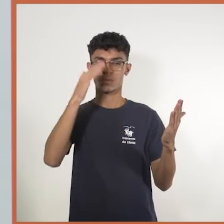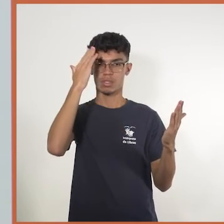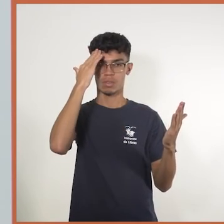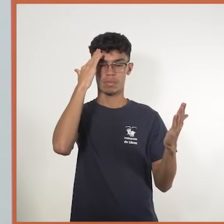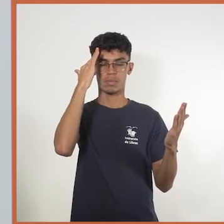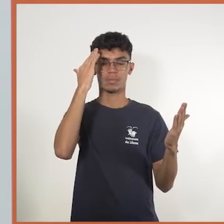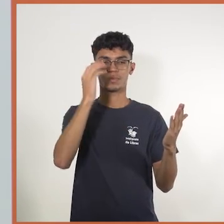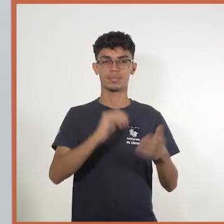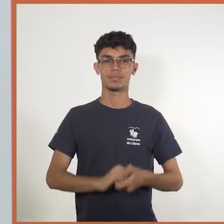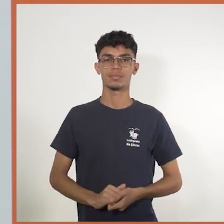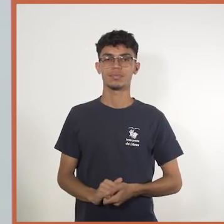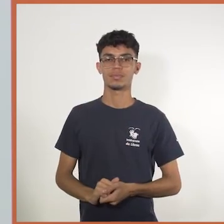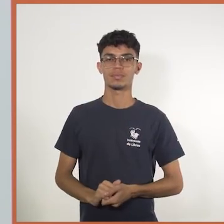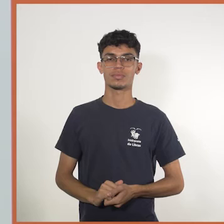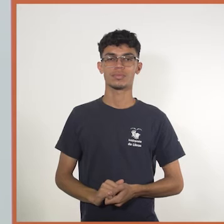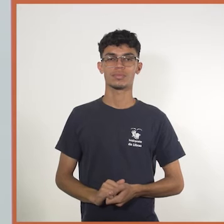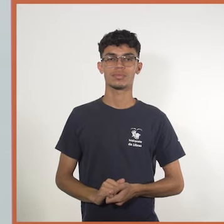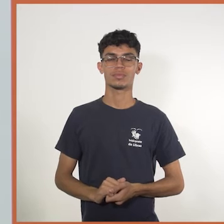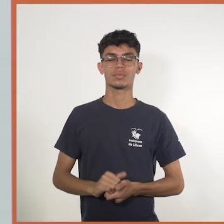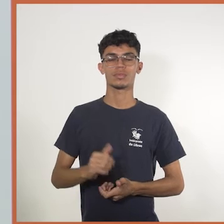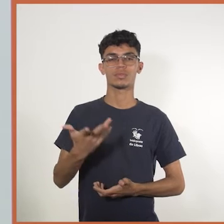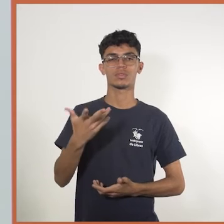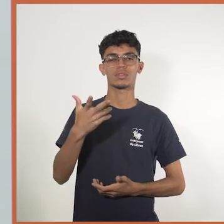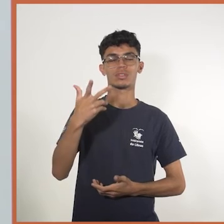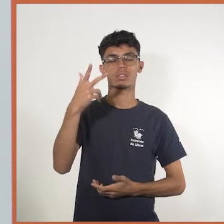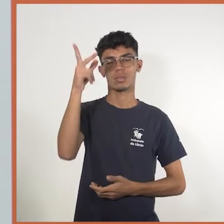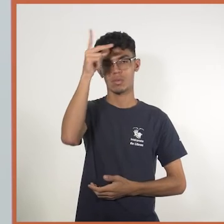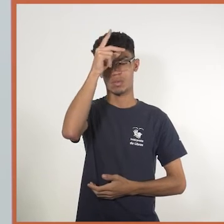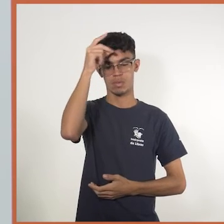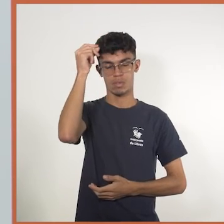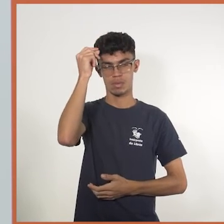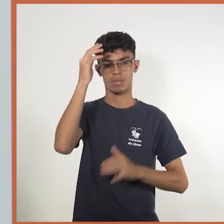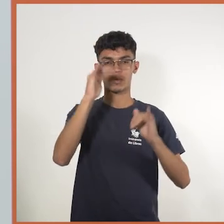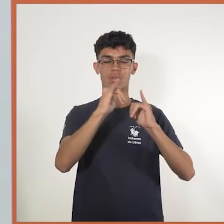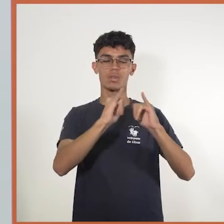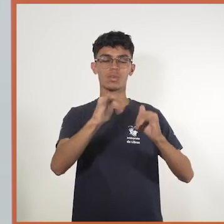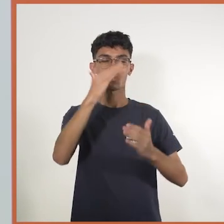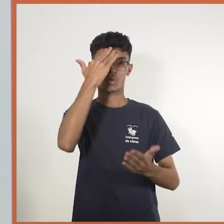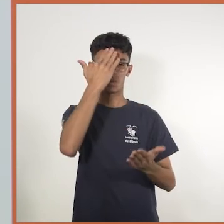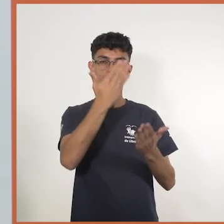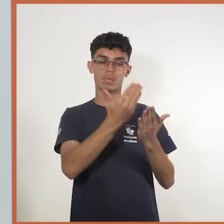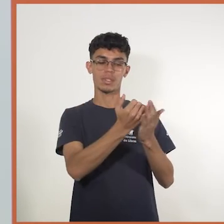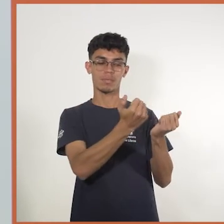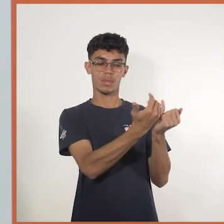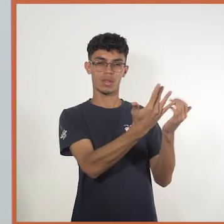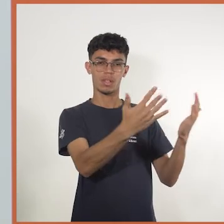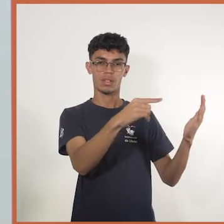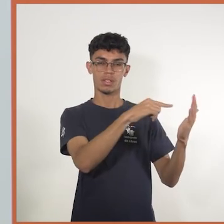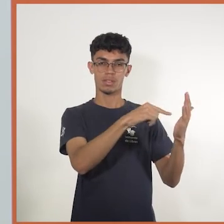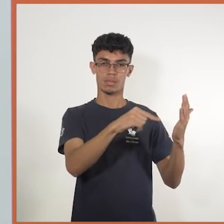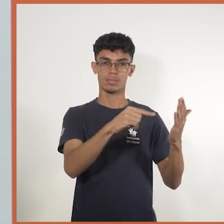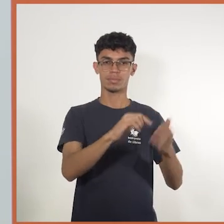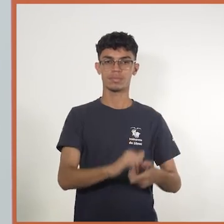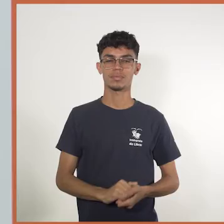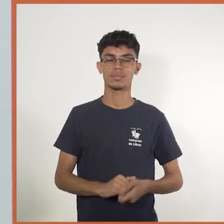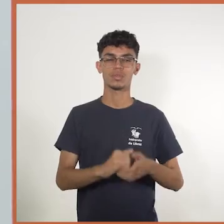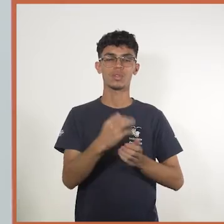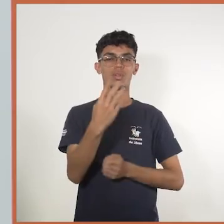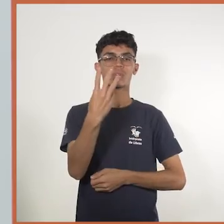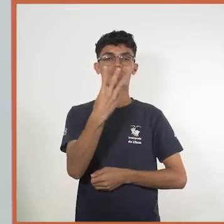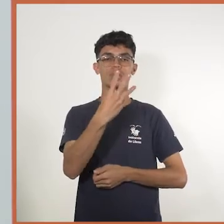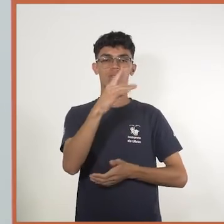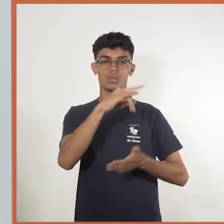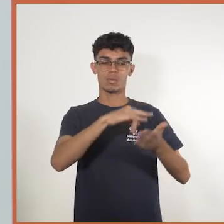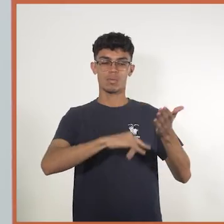disse o prefeito, a gente também confia na idoneidade de todo cidadão. Então, esses são os documentos que atestam e que